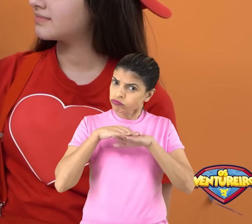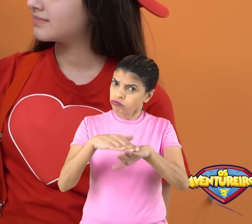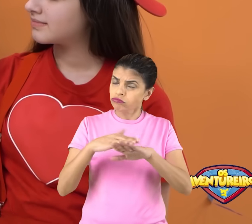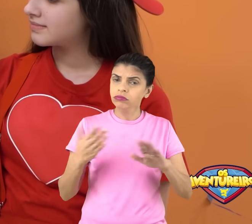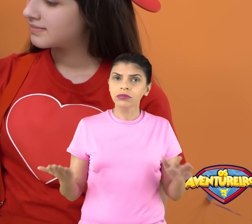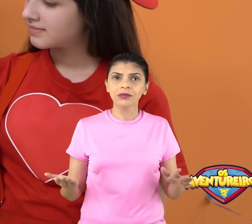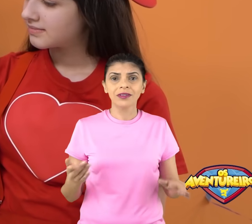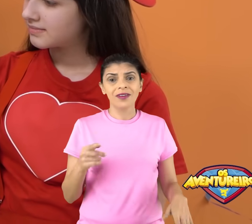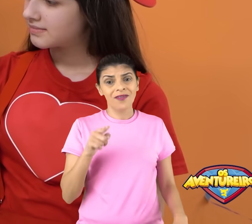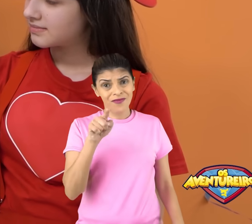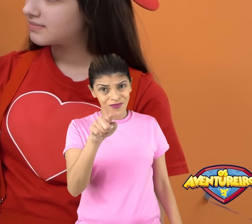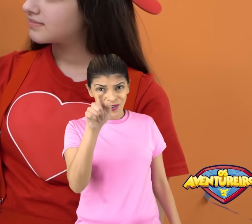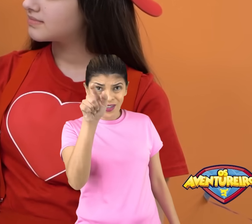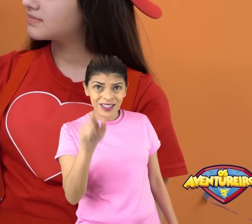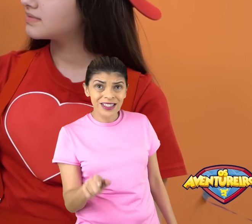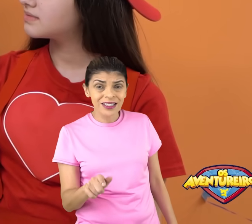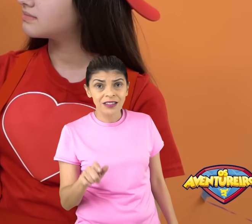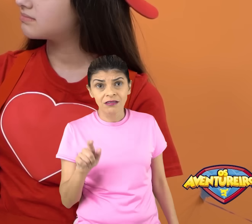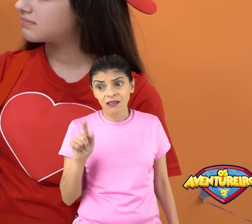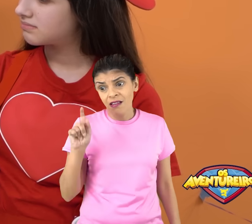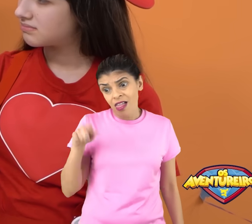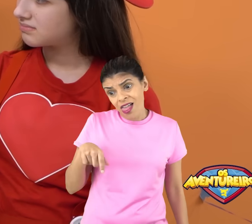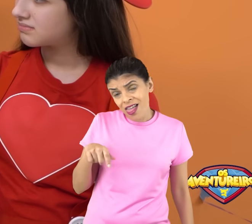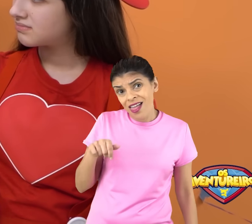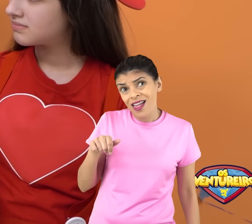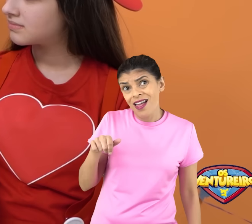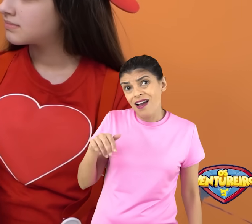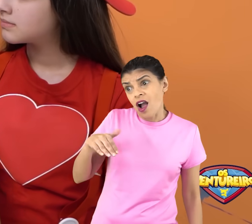Acontece que você é meio